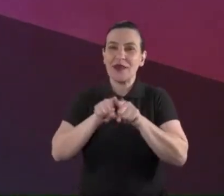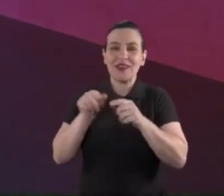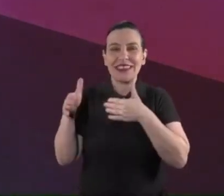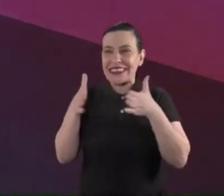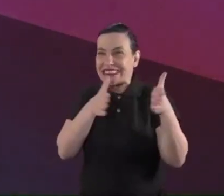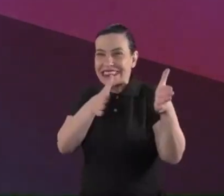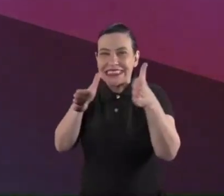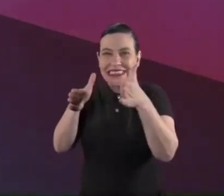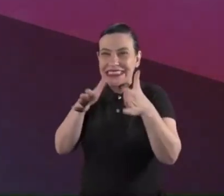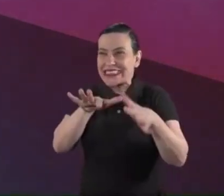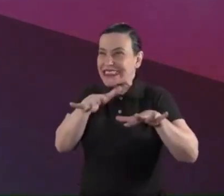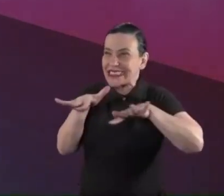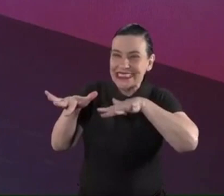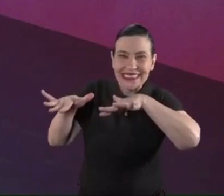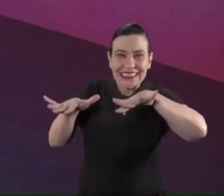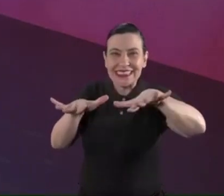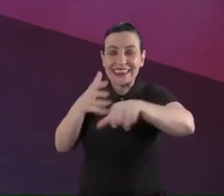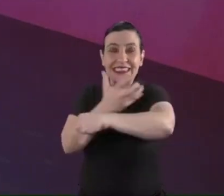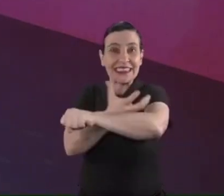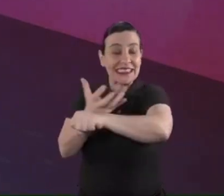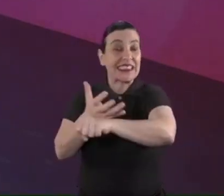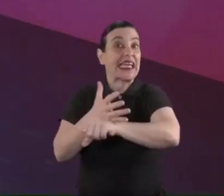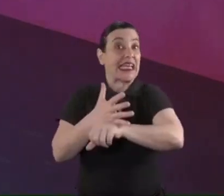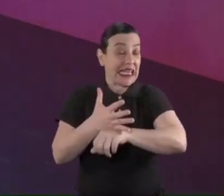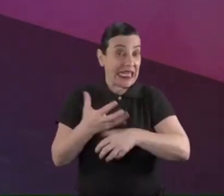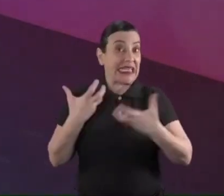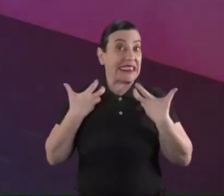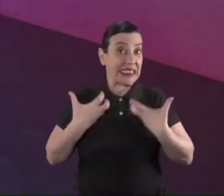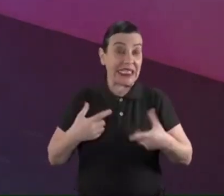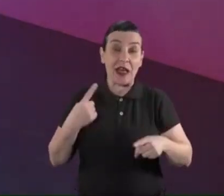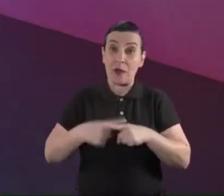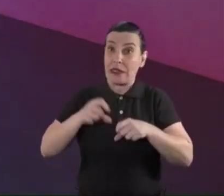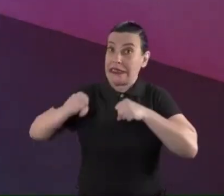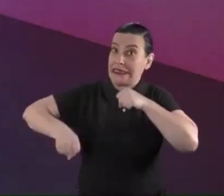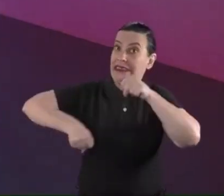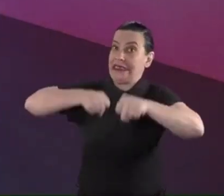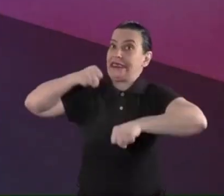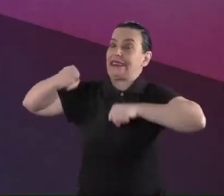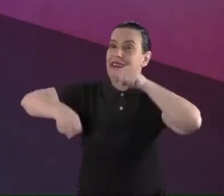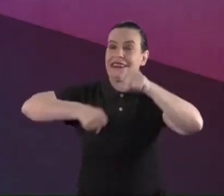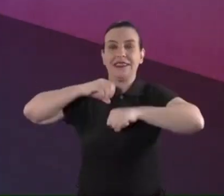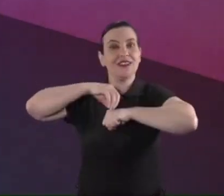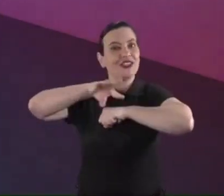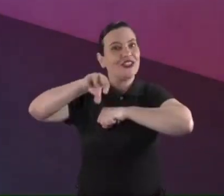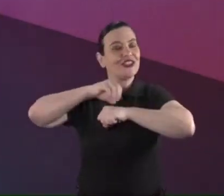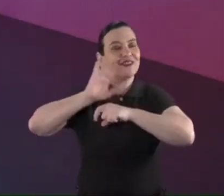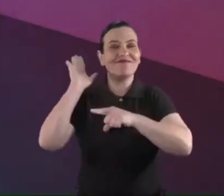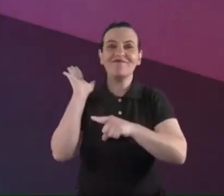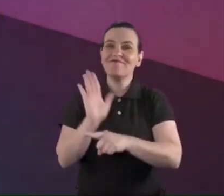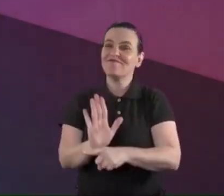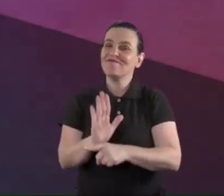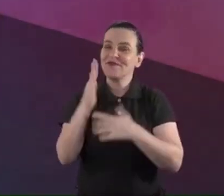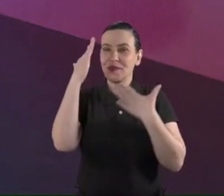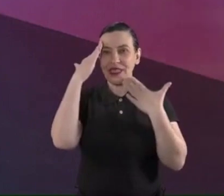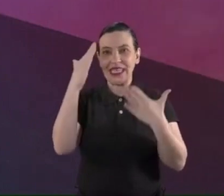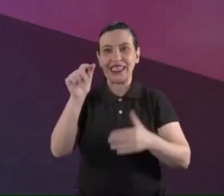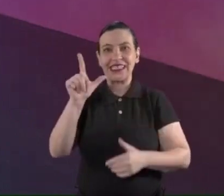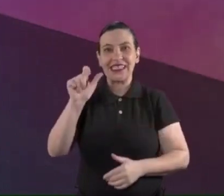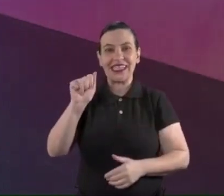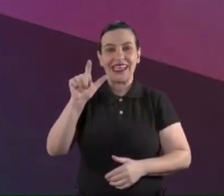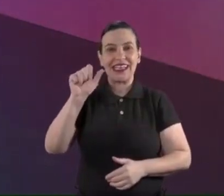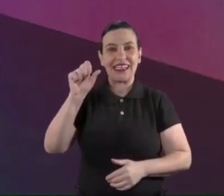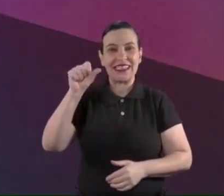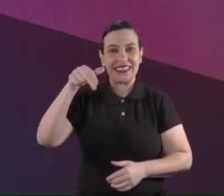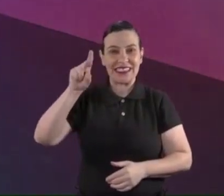mato e às vezes é bastante exaustivo porque são pedais aí de longa duração e todas essas dicas ajudam demais, né? Obrigado, Alessandro, por ter trazido